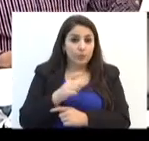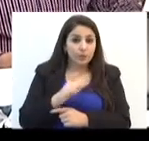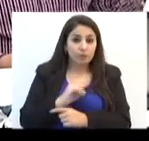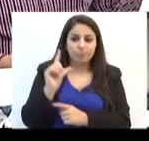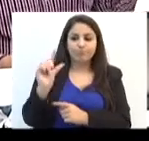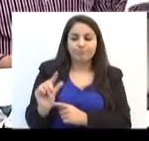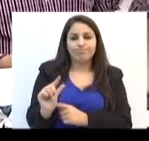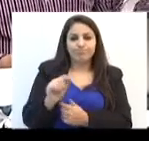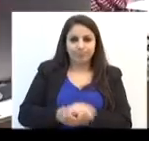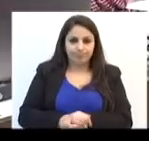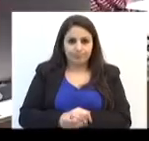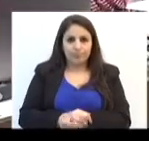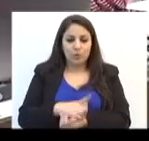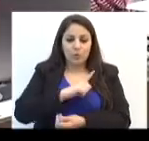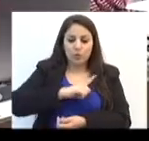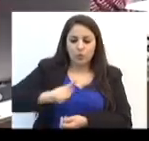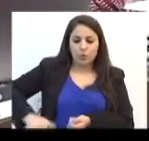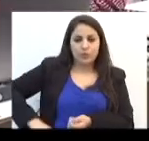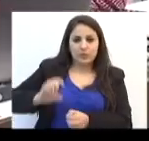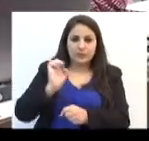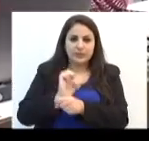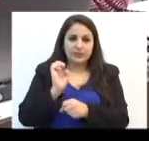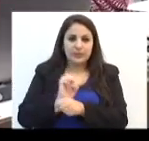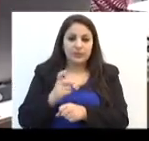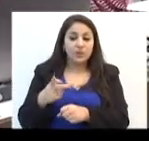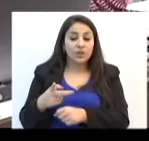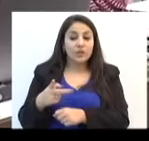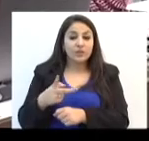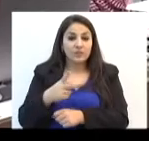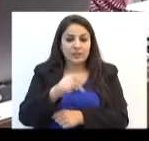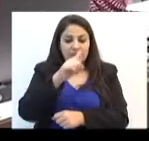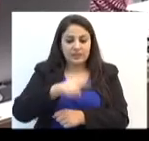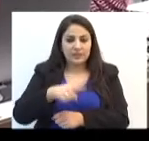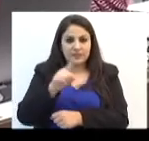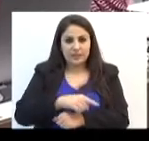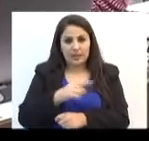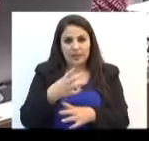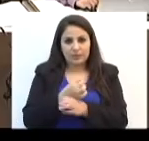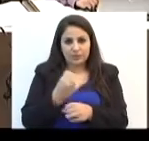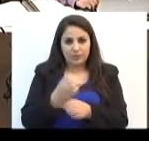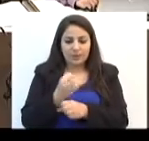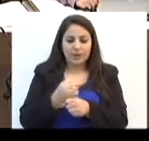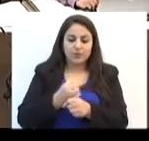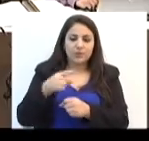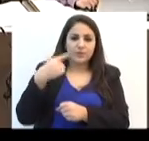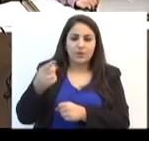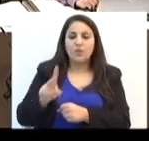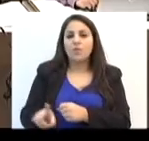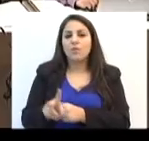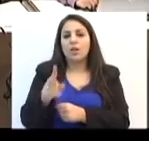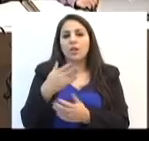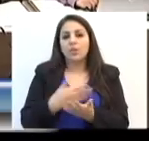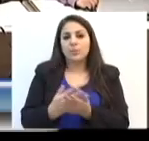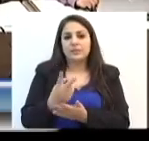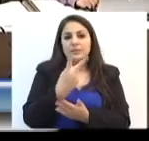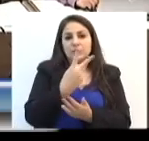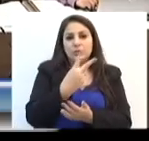ser reduzido. O governo do estado vai cortar o orçamento no ano que vem. O valor deve passar